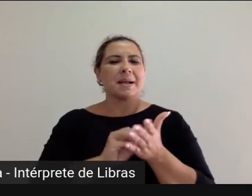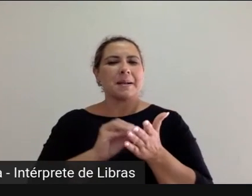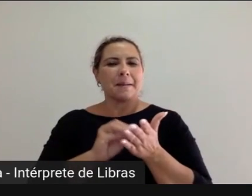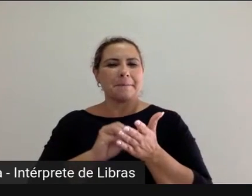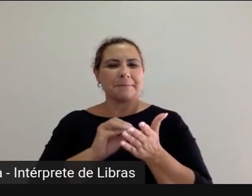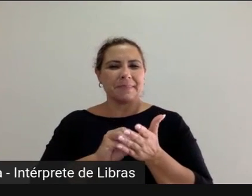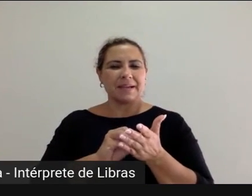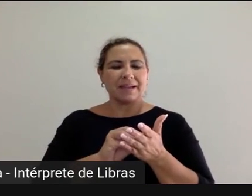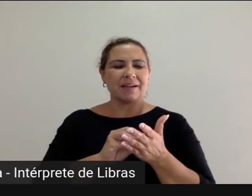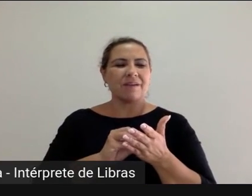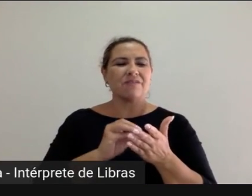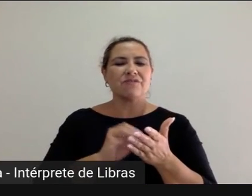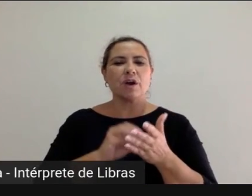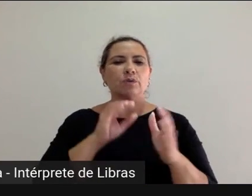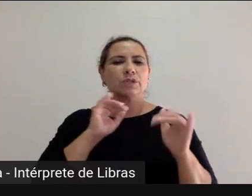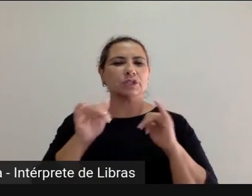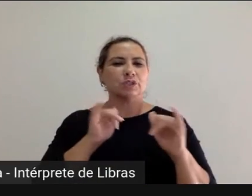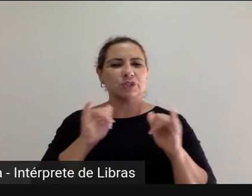educação.